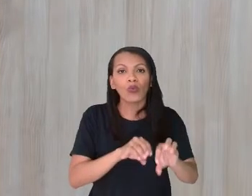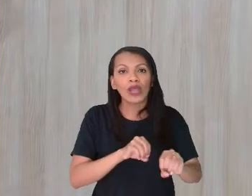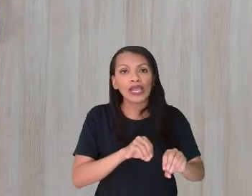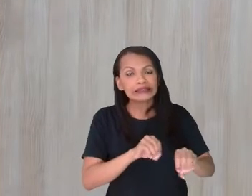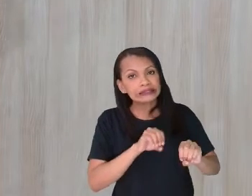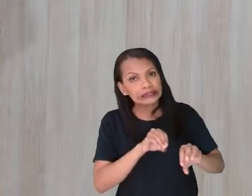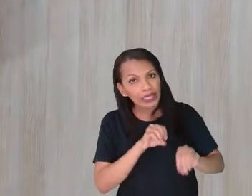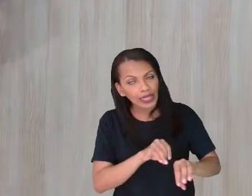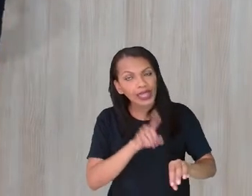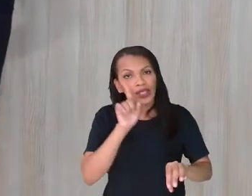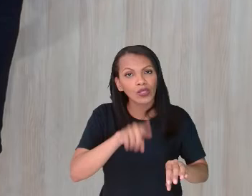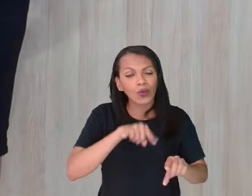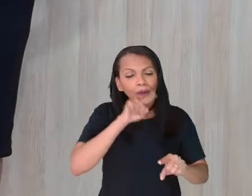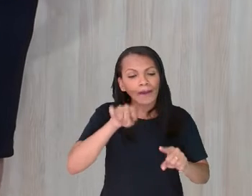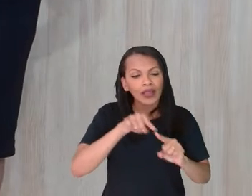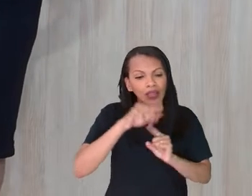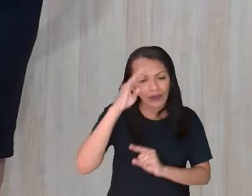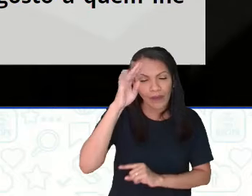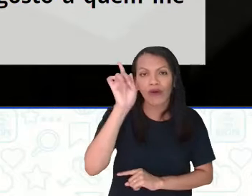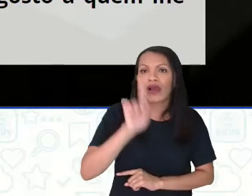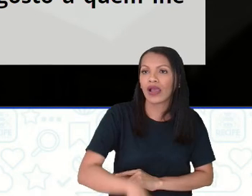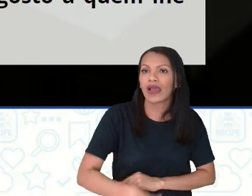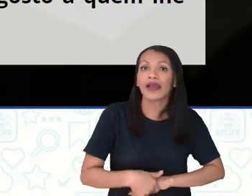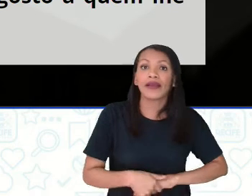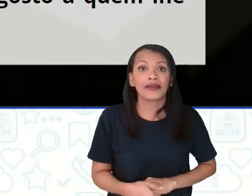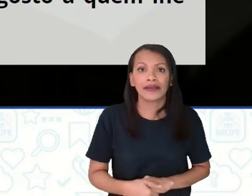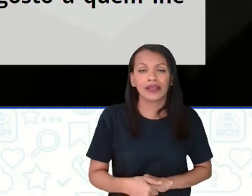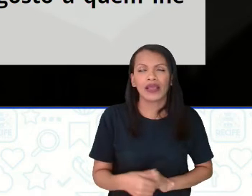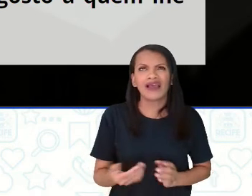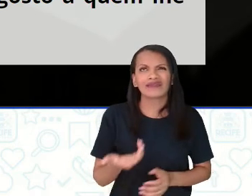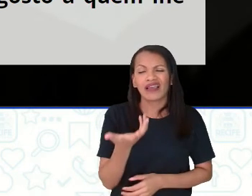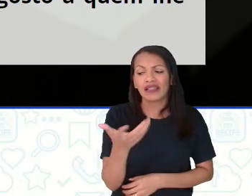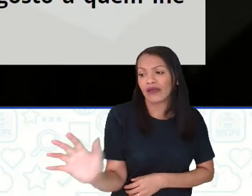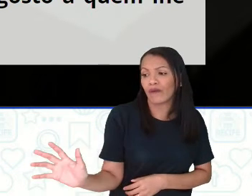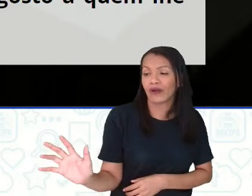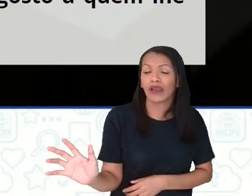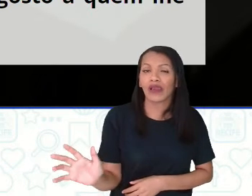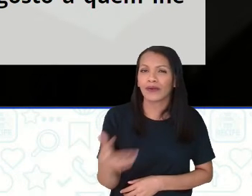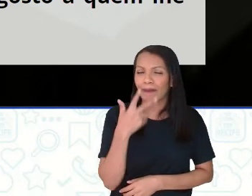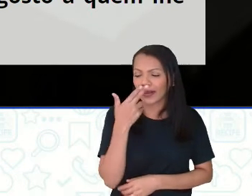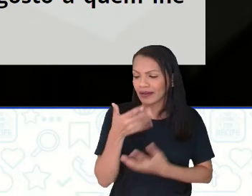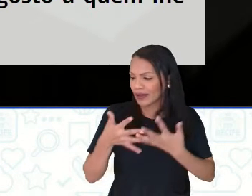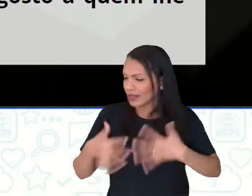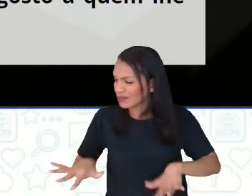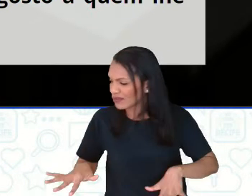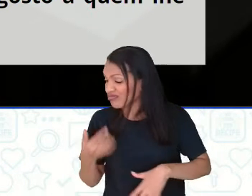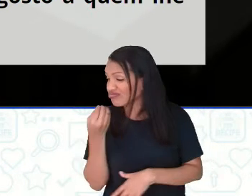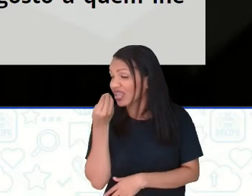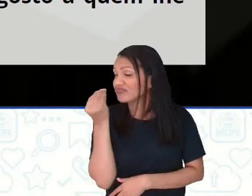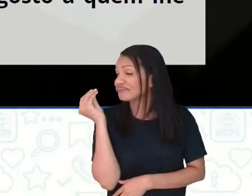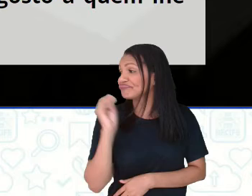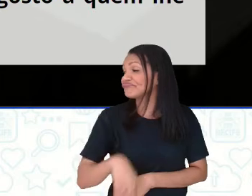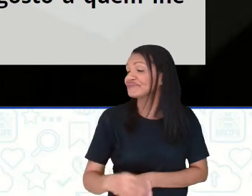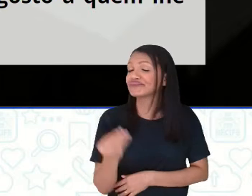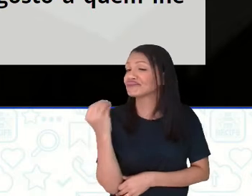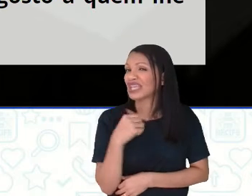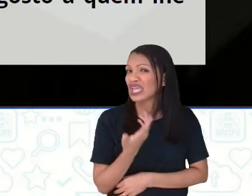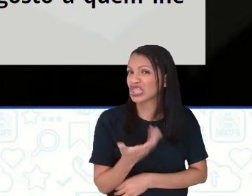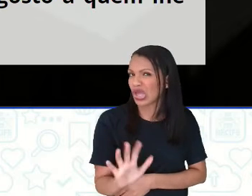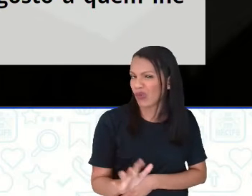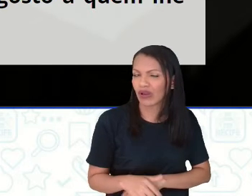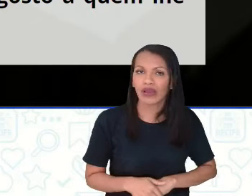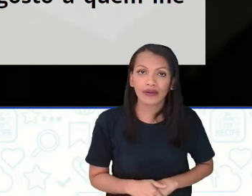Coisas que não se pode alcançar, deve mostrar que não as deseja, como se fosse algo natural, né? De você desdenhar porque você